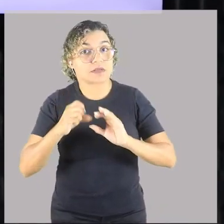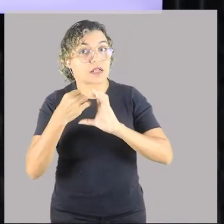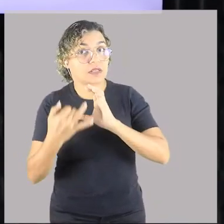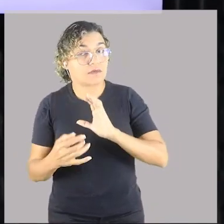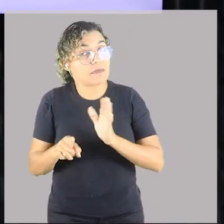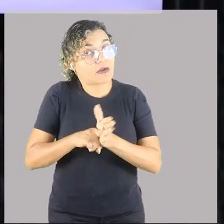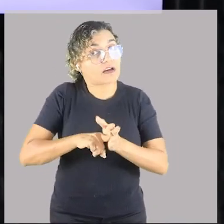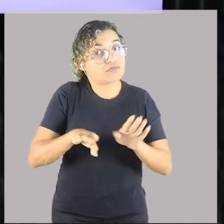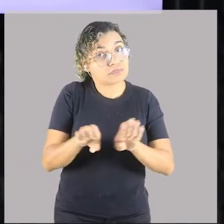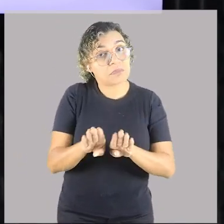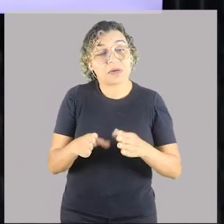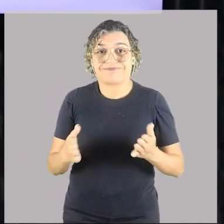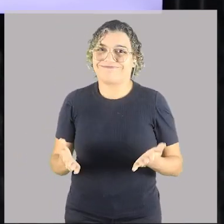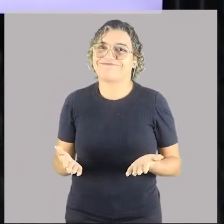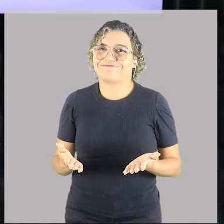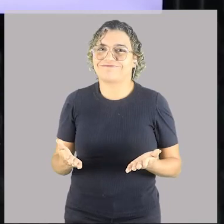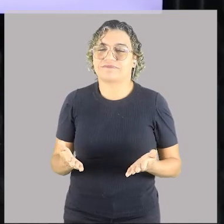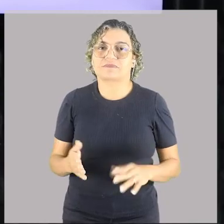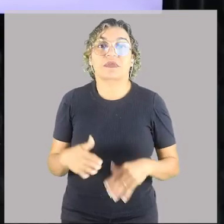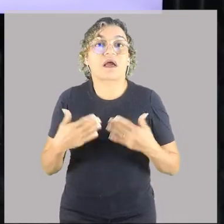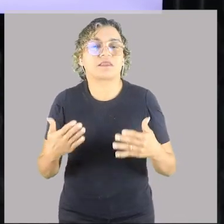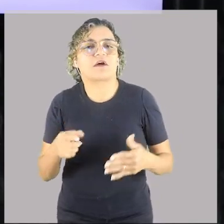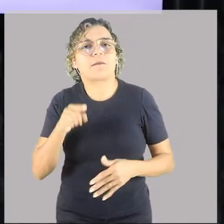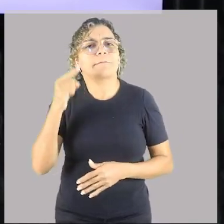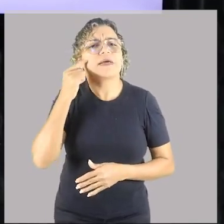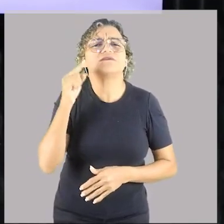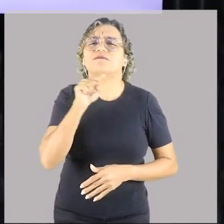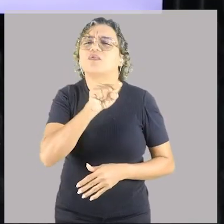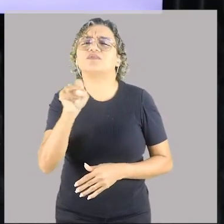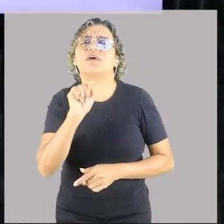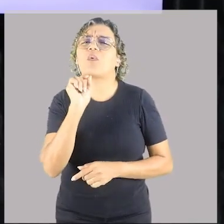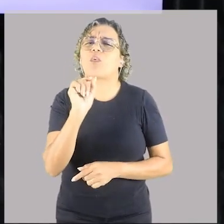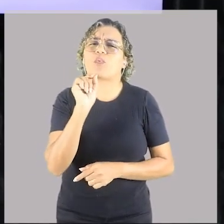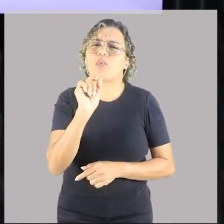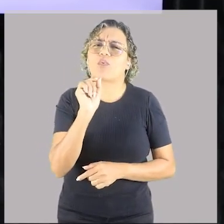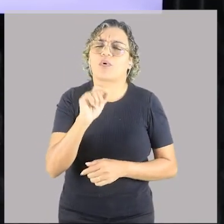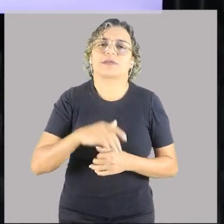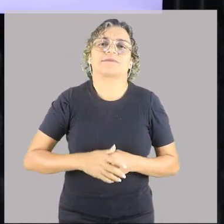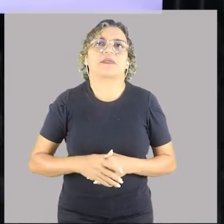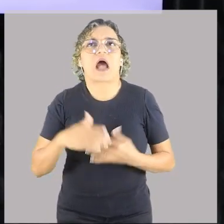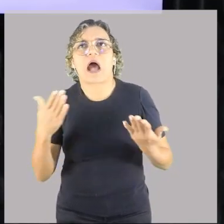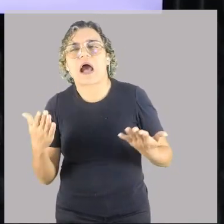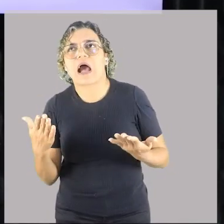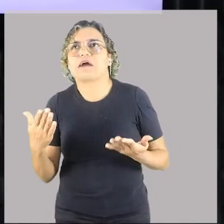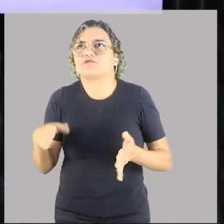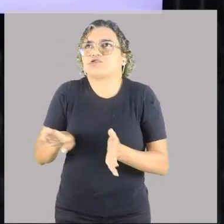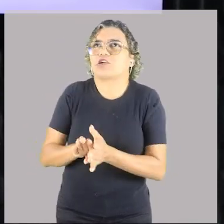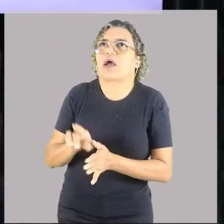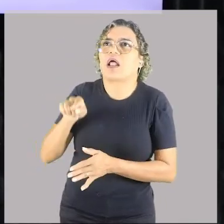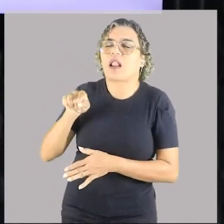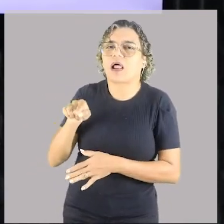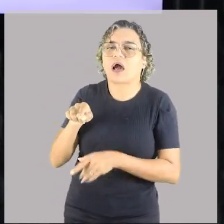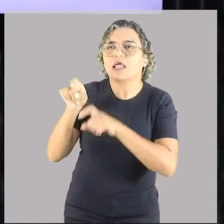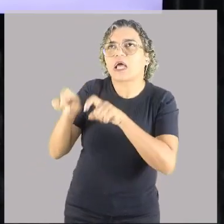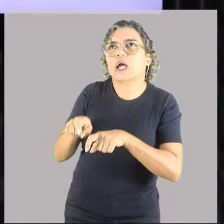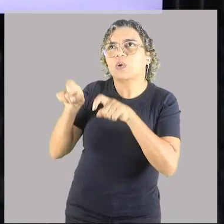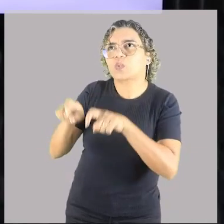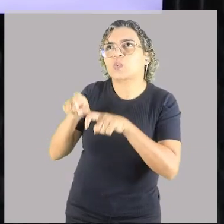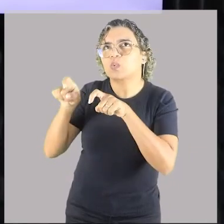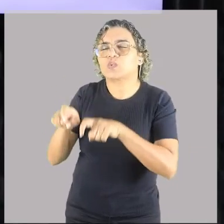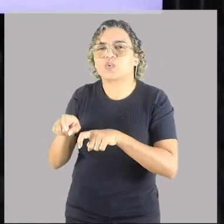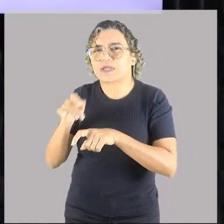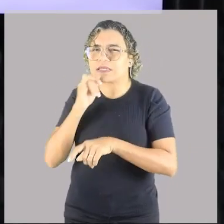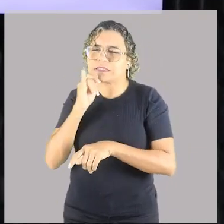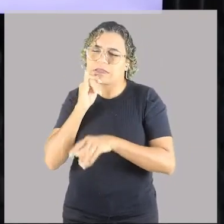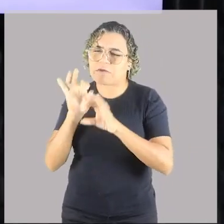muitos aspectos negativos. Então não pensem vocês que, chegar lá, uma agricultura, um exemplo